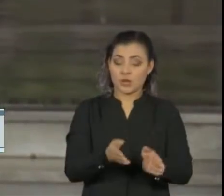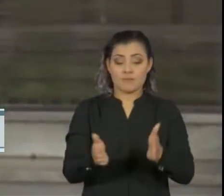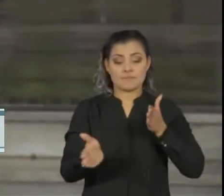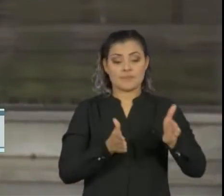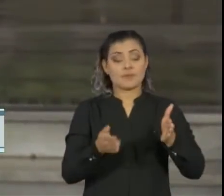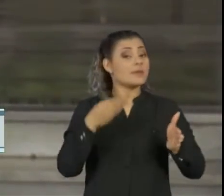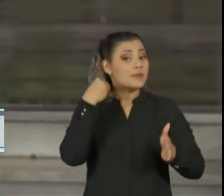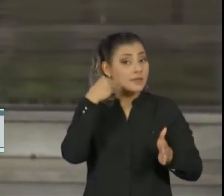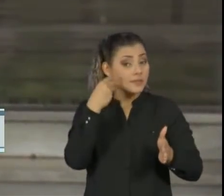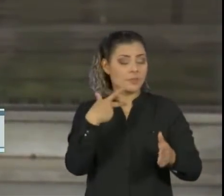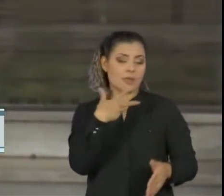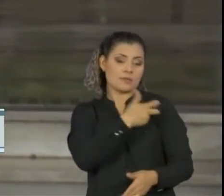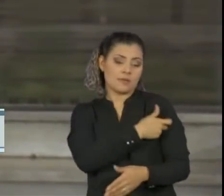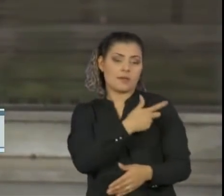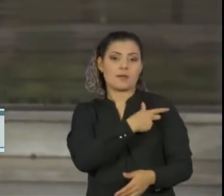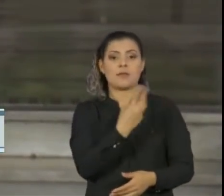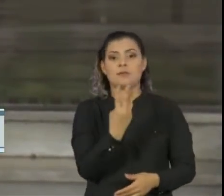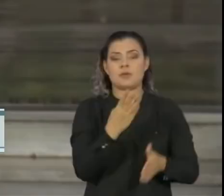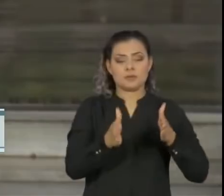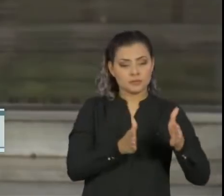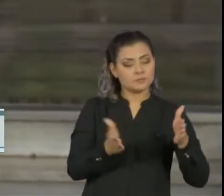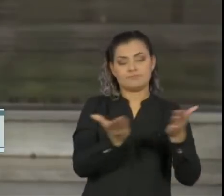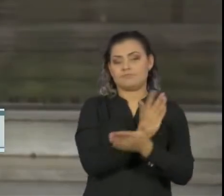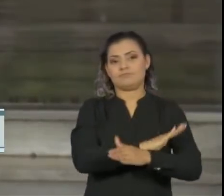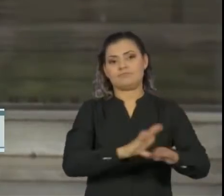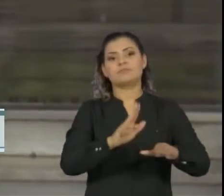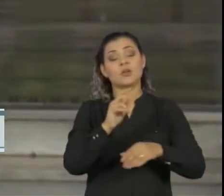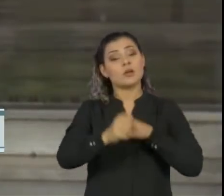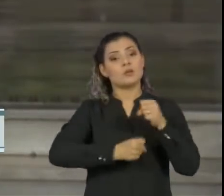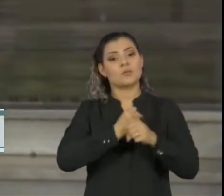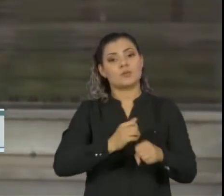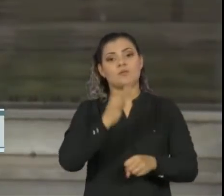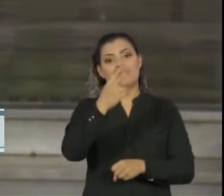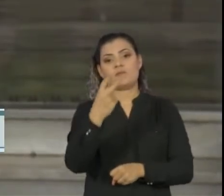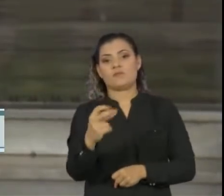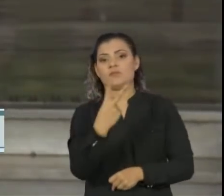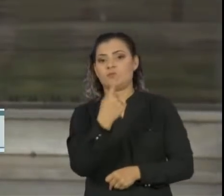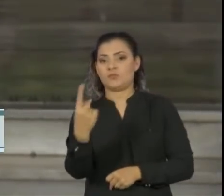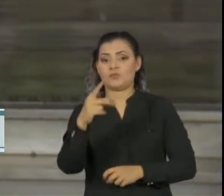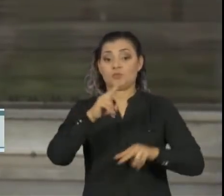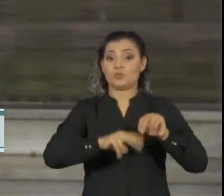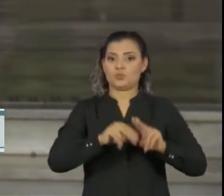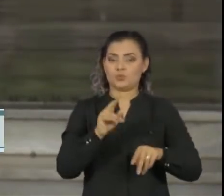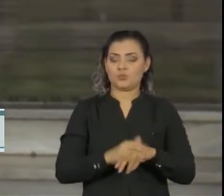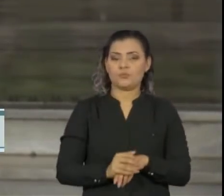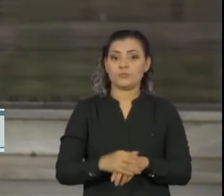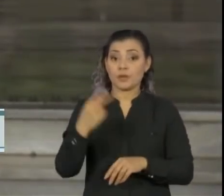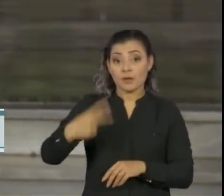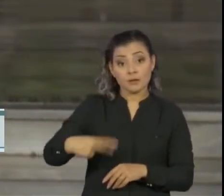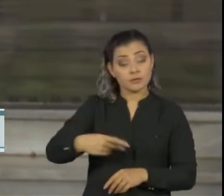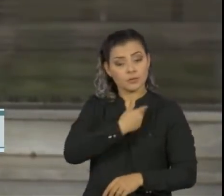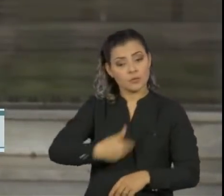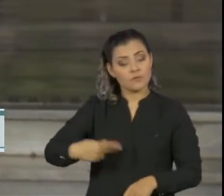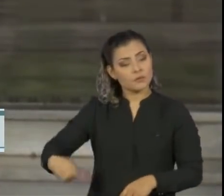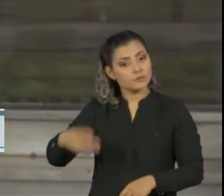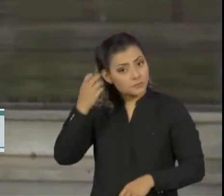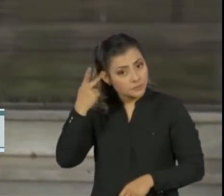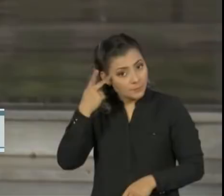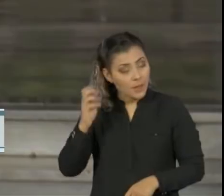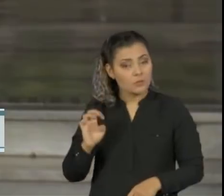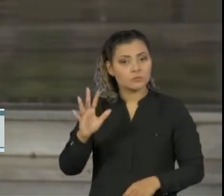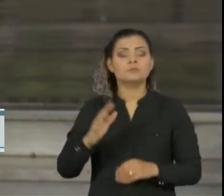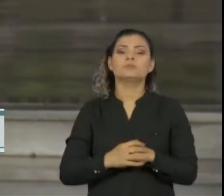de testes em condições de ser aplicada. Aqui, no governo de São Paulo, no que